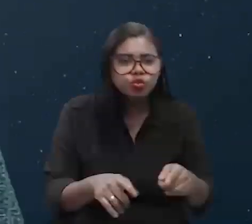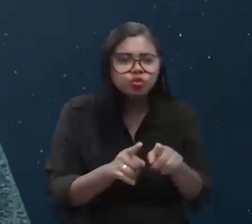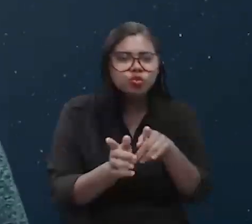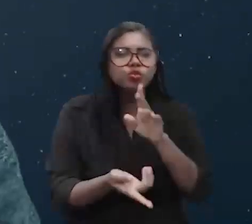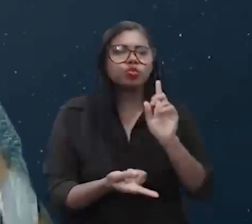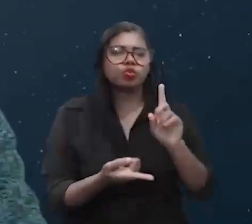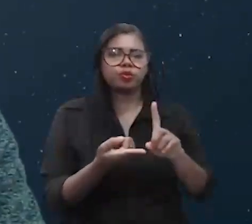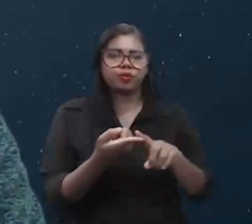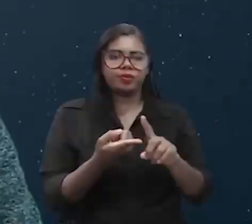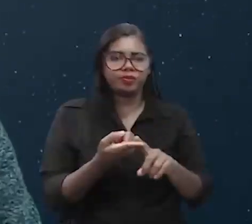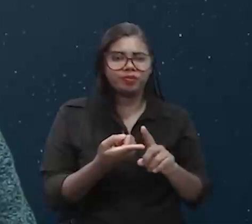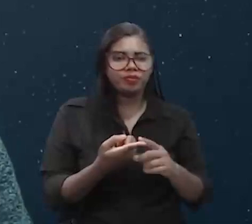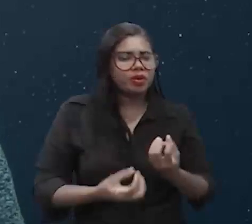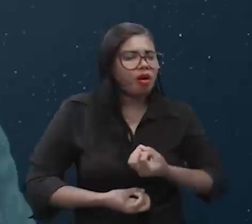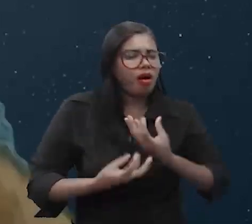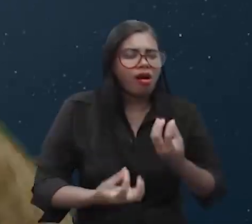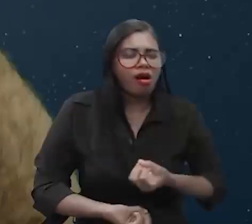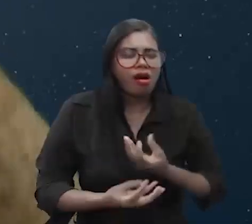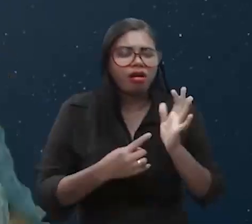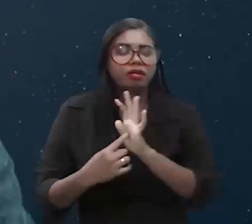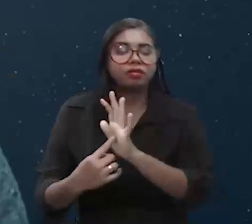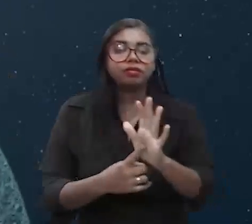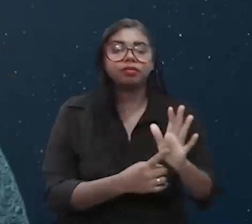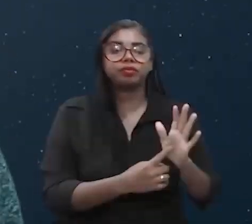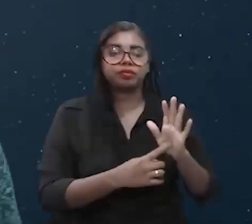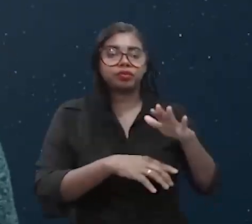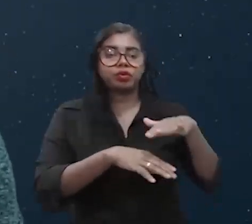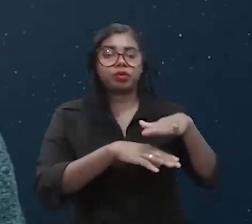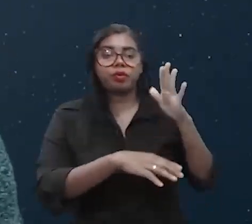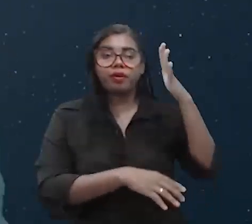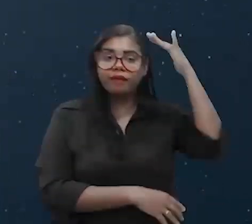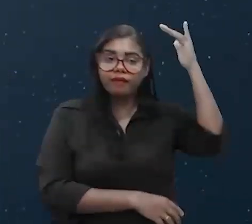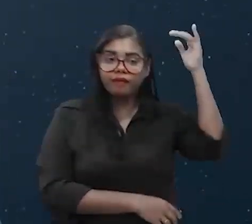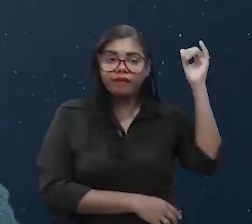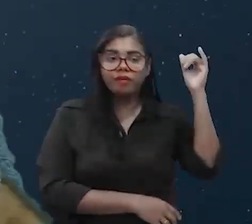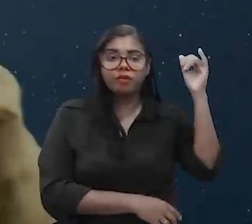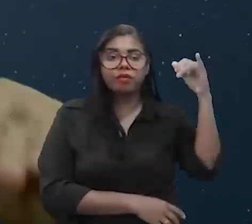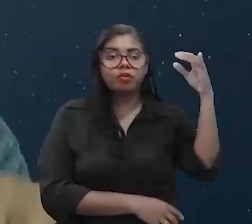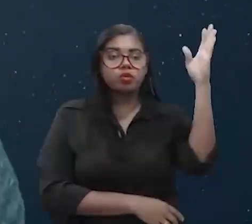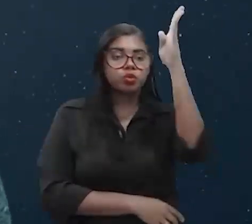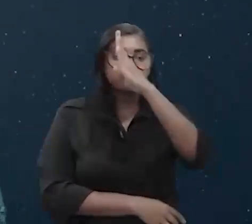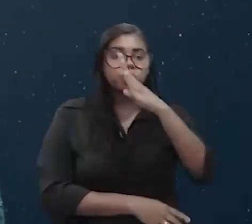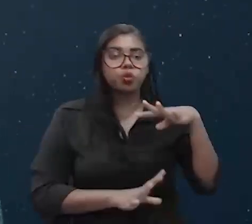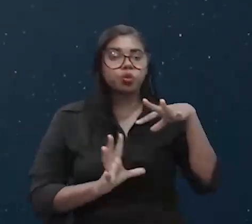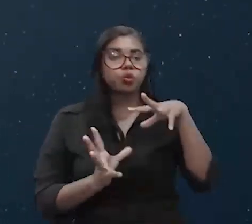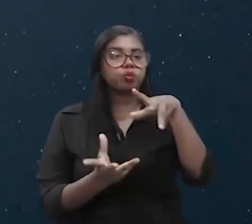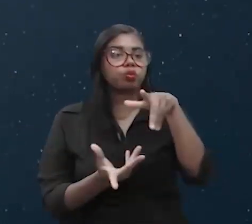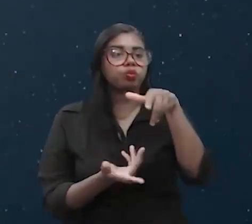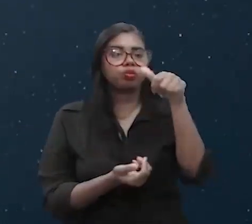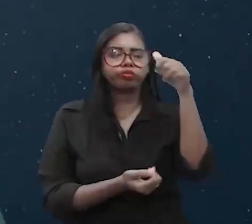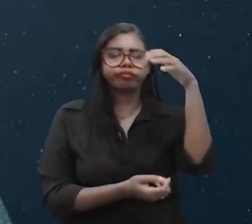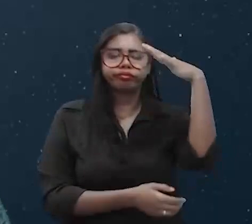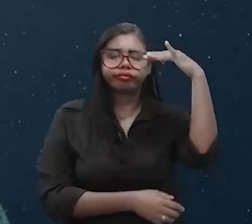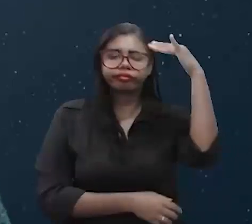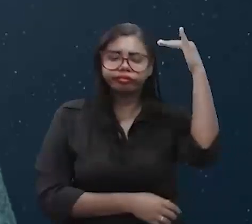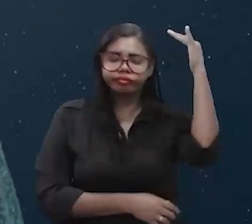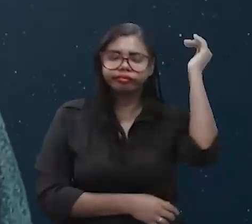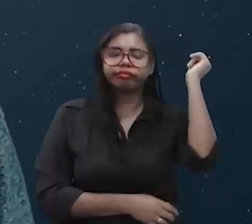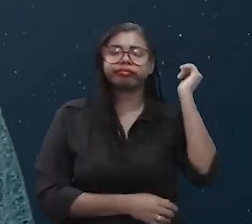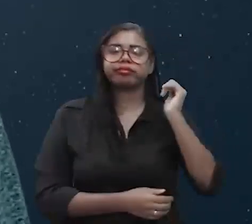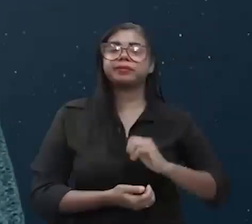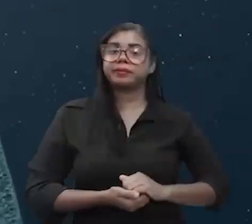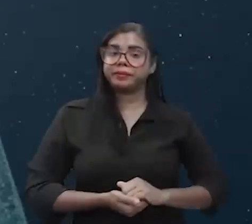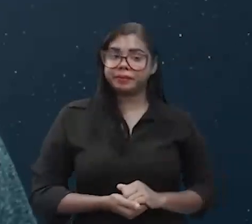poeta simbolista do Brasil e um dos maiores do mundo. O Lima Barreto está nessa linha aí também, né? Daqueles que